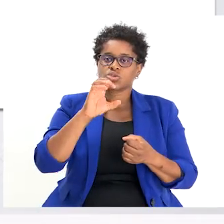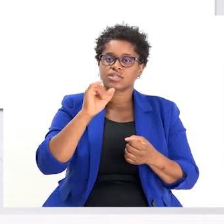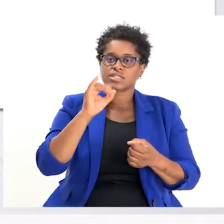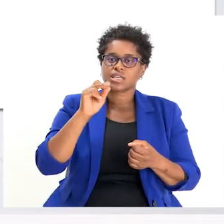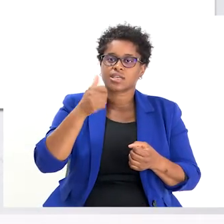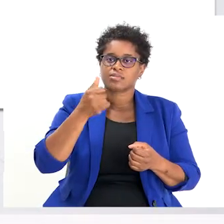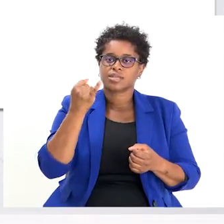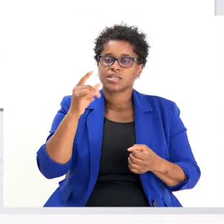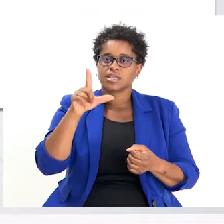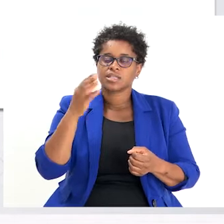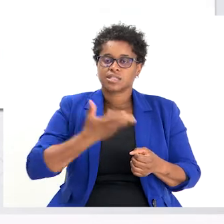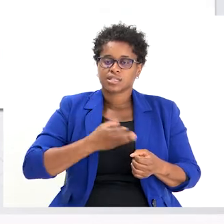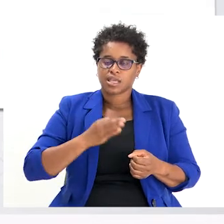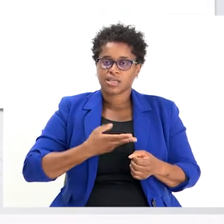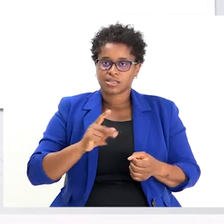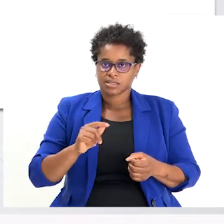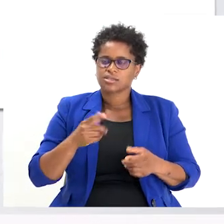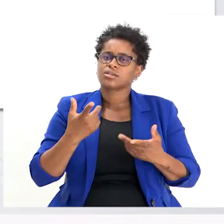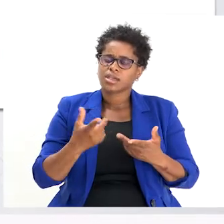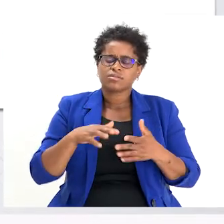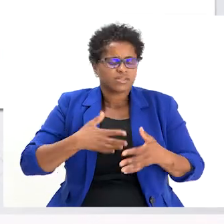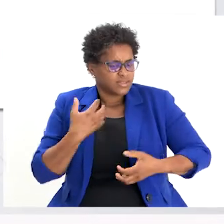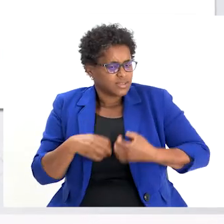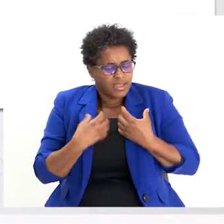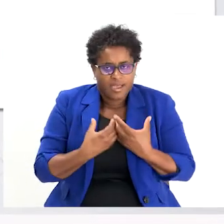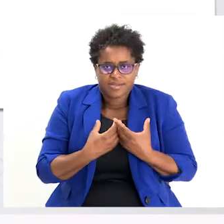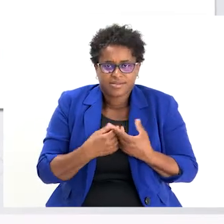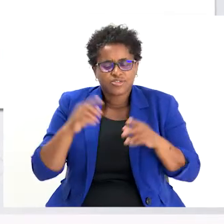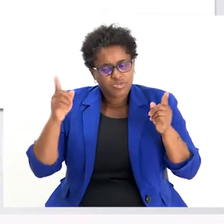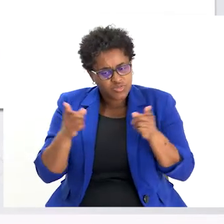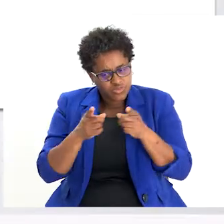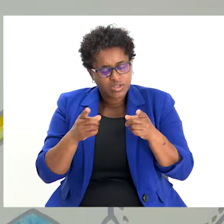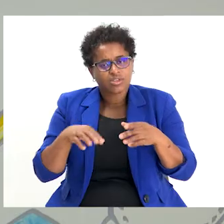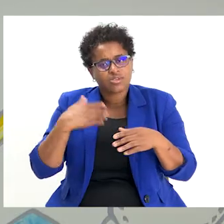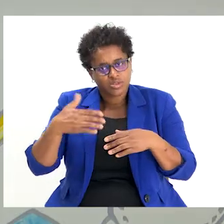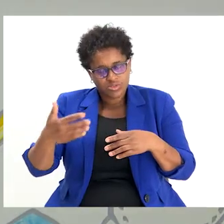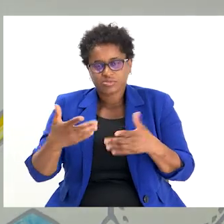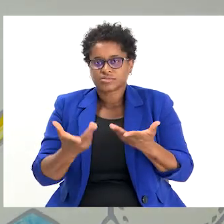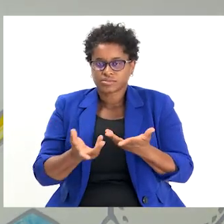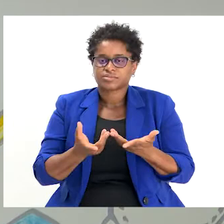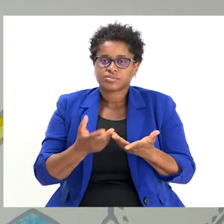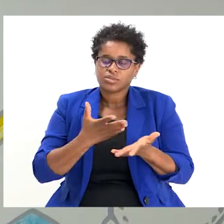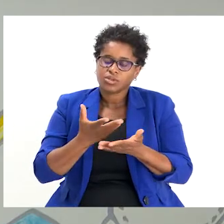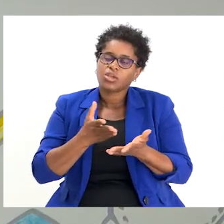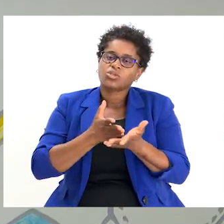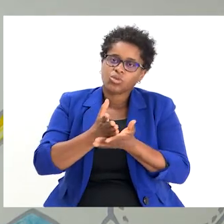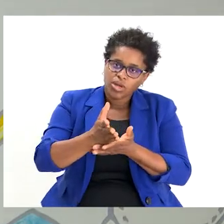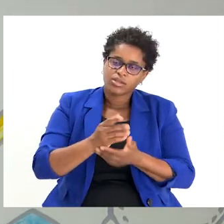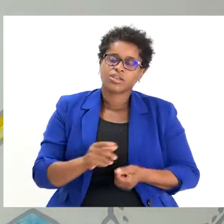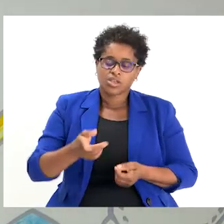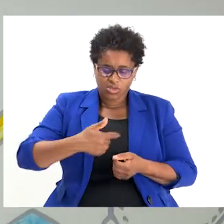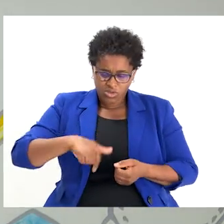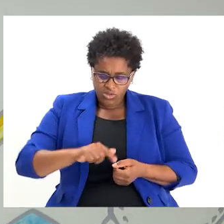a intensidade das necessidades diminui com a sua satisfação. Ou seja, à medida que nós